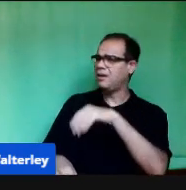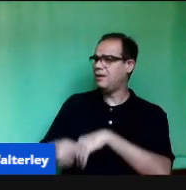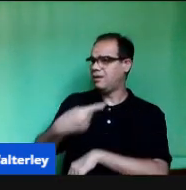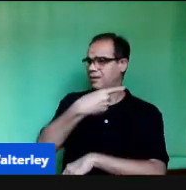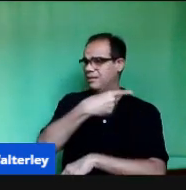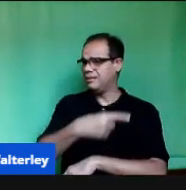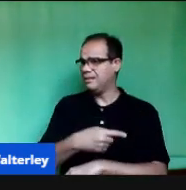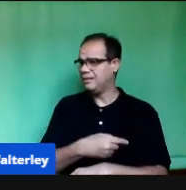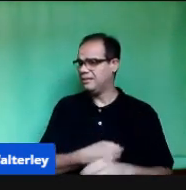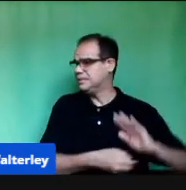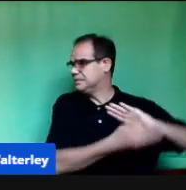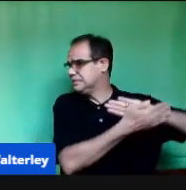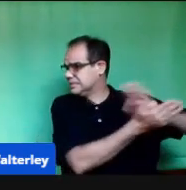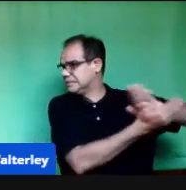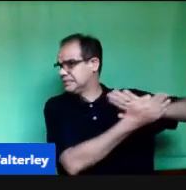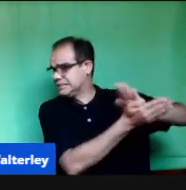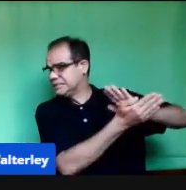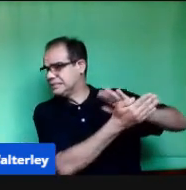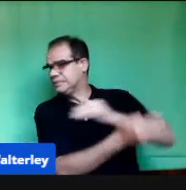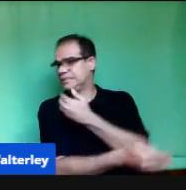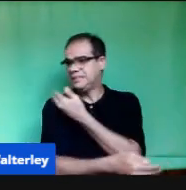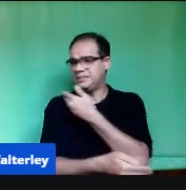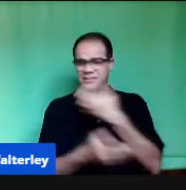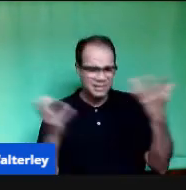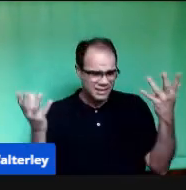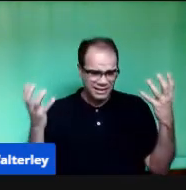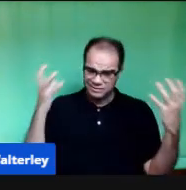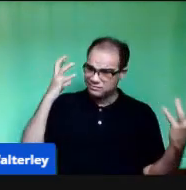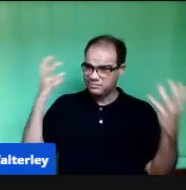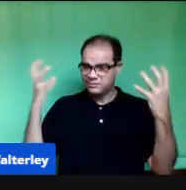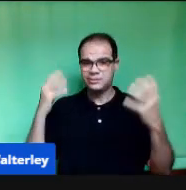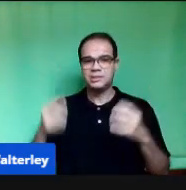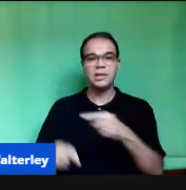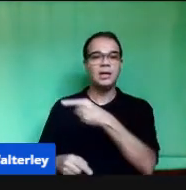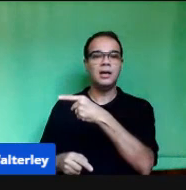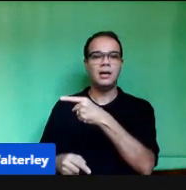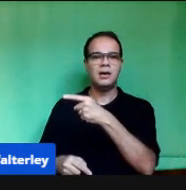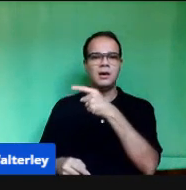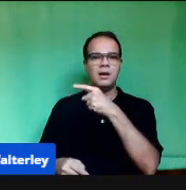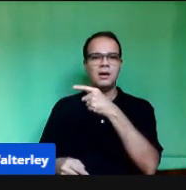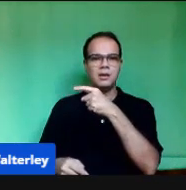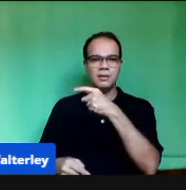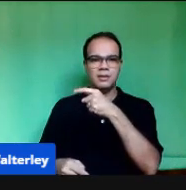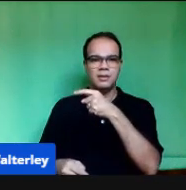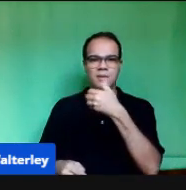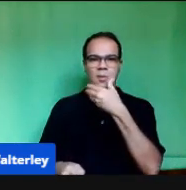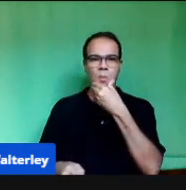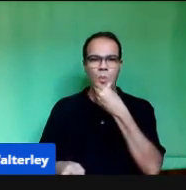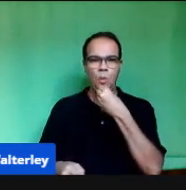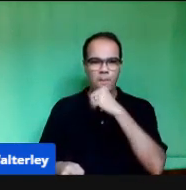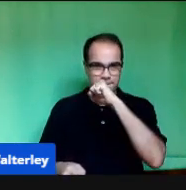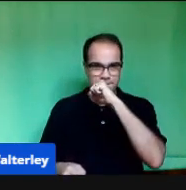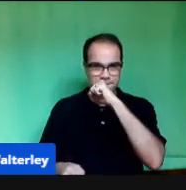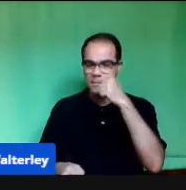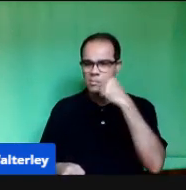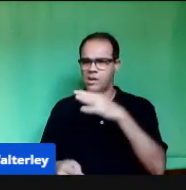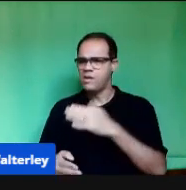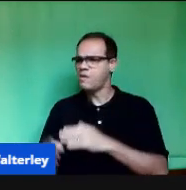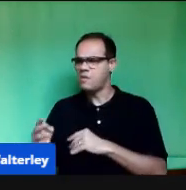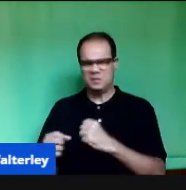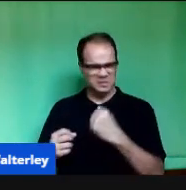racista de tal estudante. O pai vai na escola, vai saber o que acontece. Agora, vejam a diferença para essa